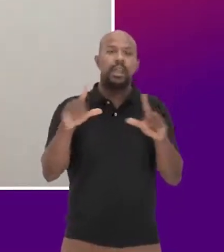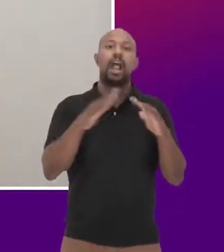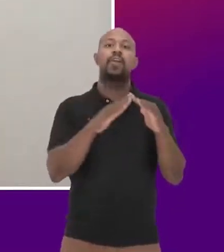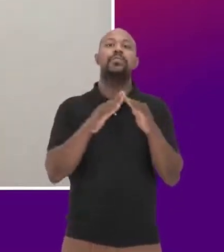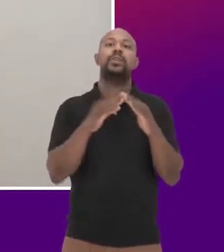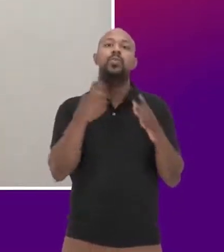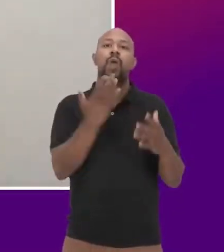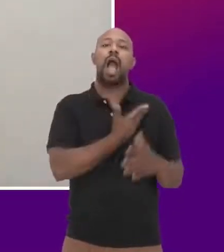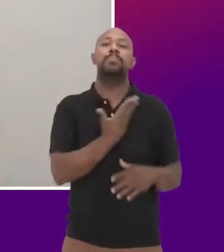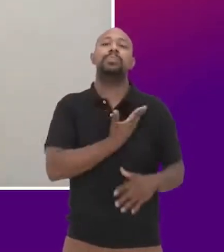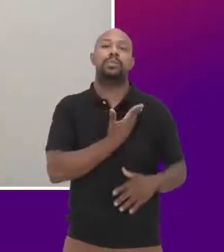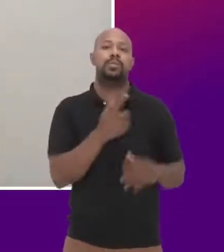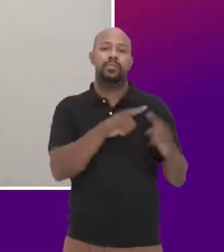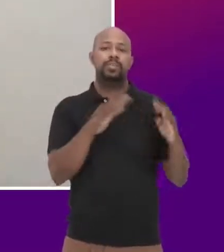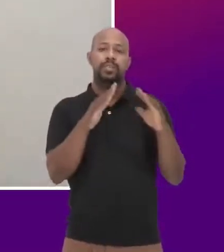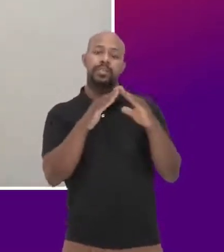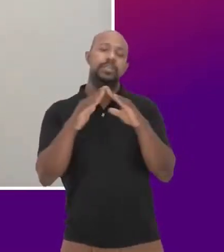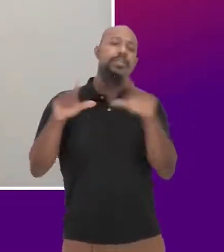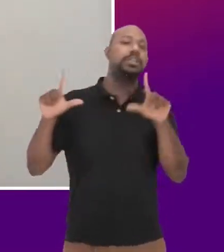outro.